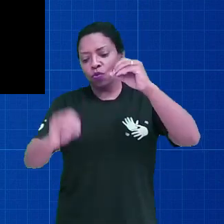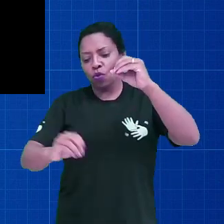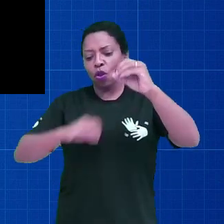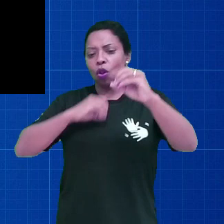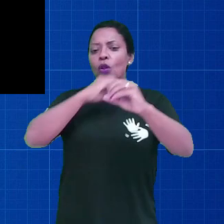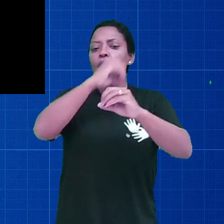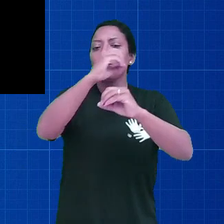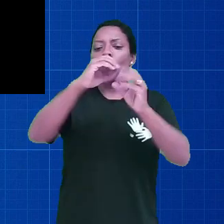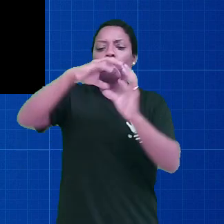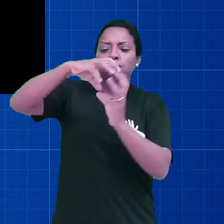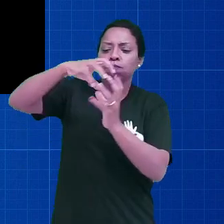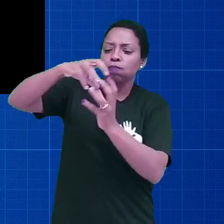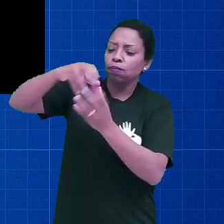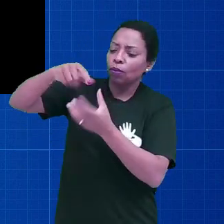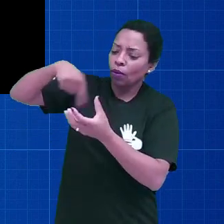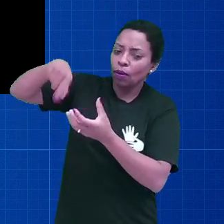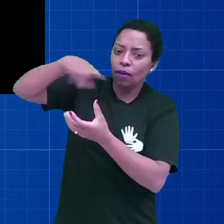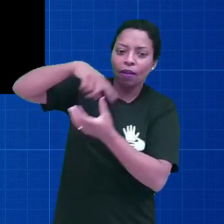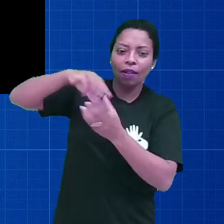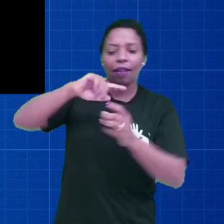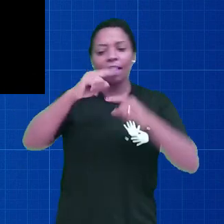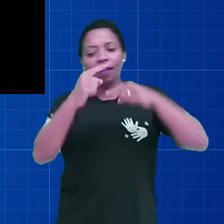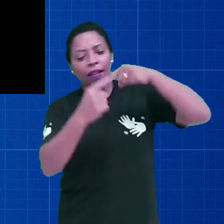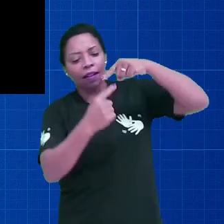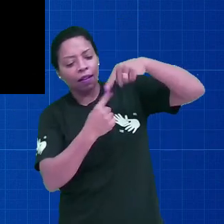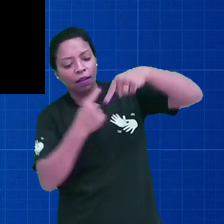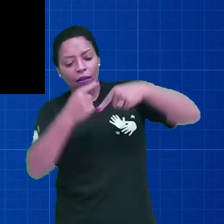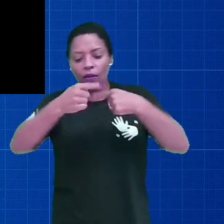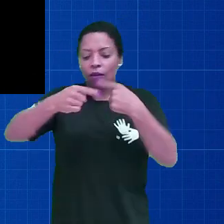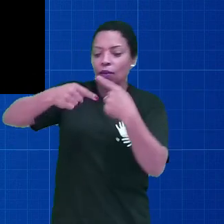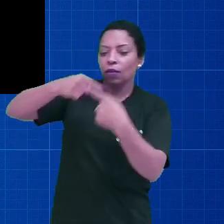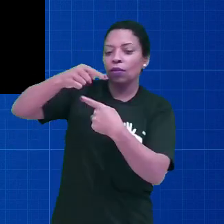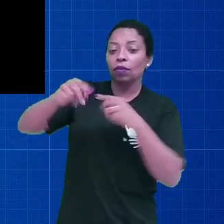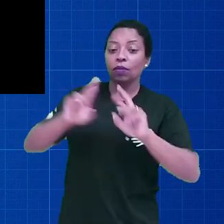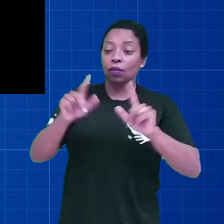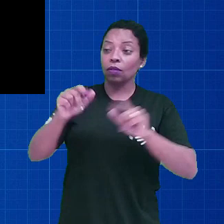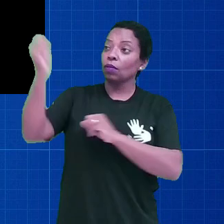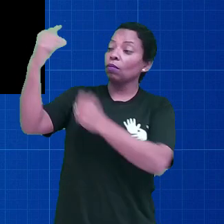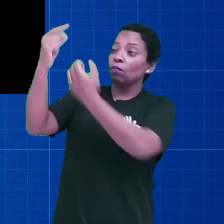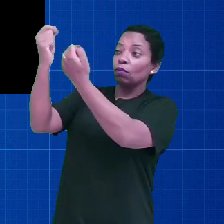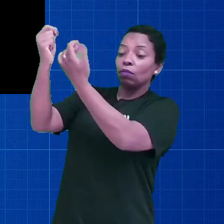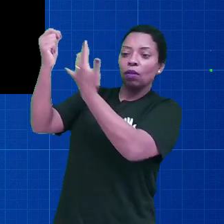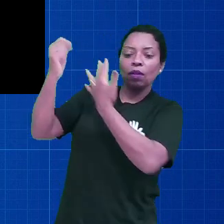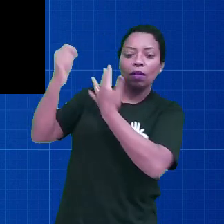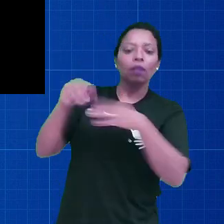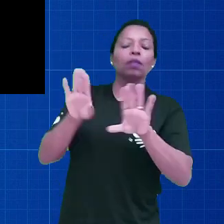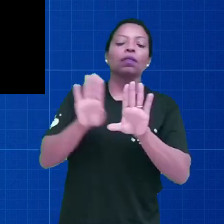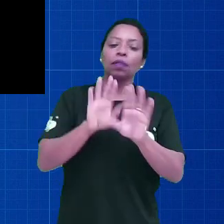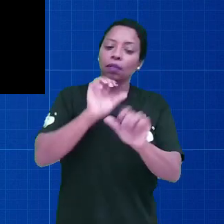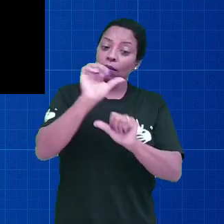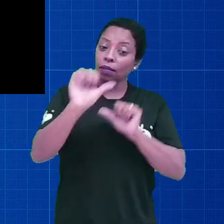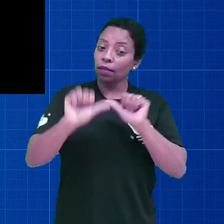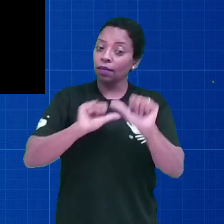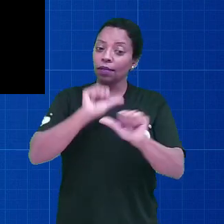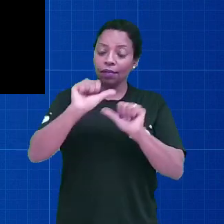esse eixo, o ângulo formado entre o raio solar e a superfície da Terra também muda.